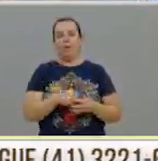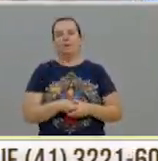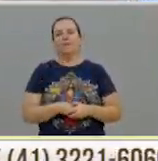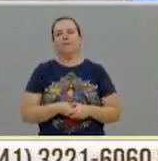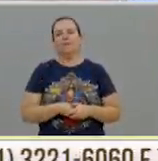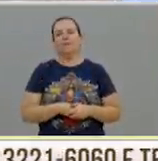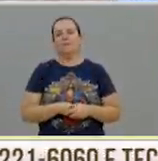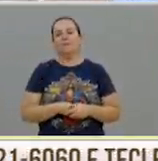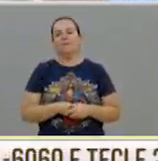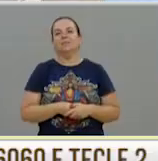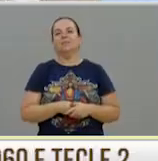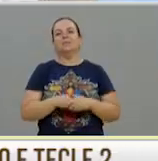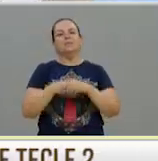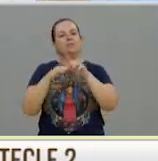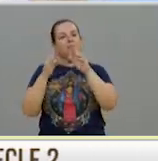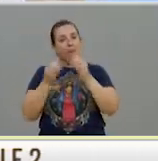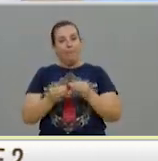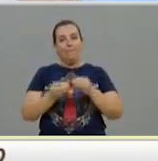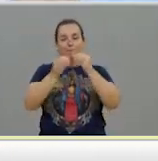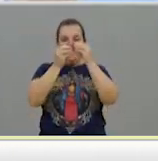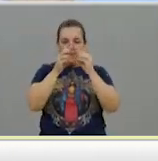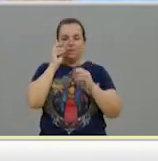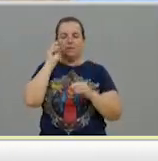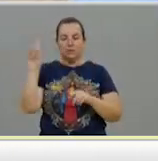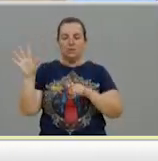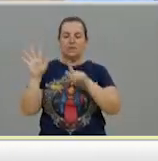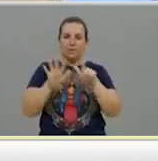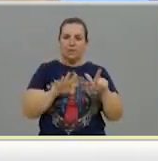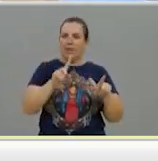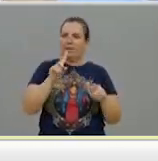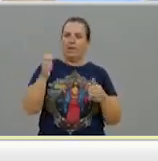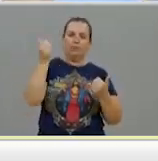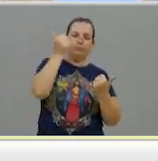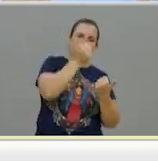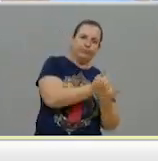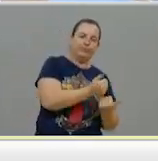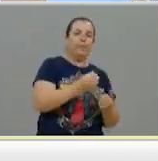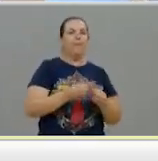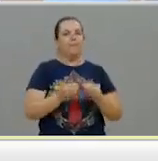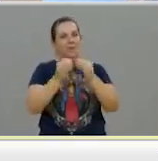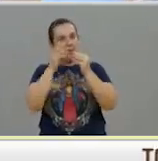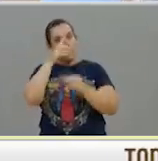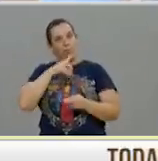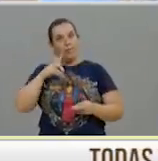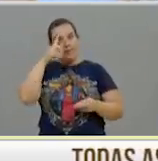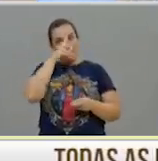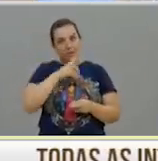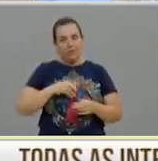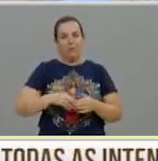não substitui a missa dominical. Caramba, que povo difícil de entender.